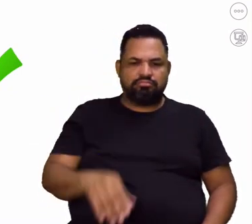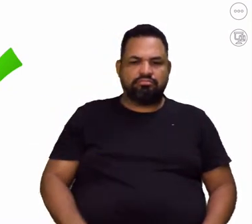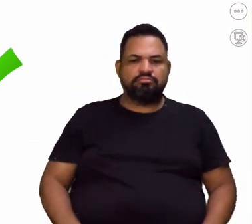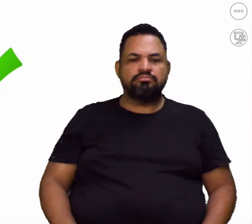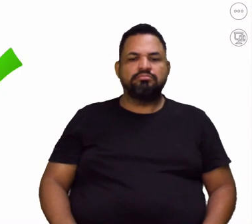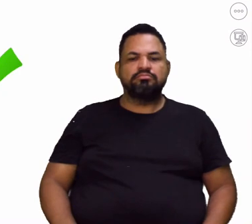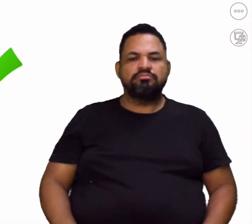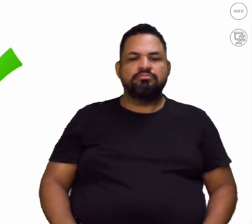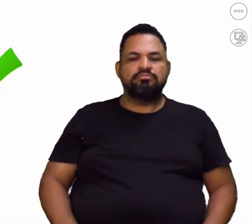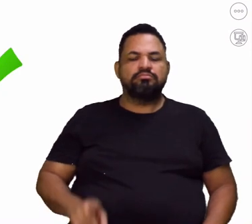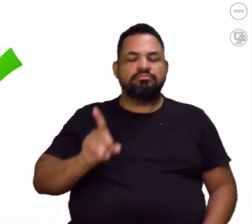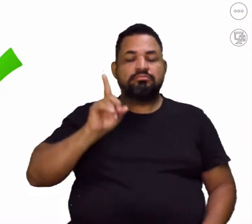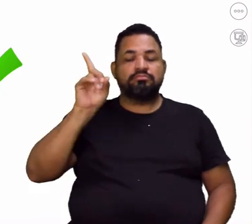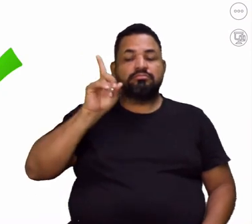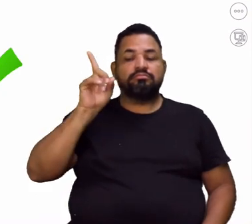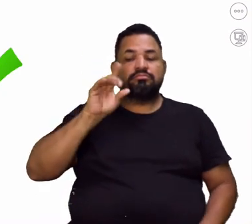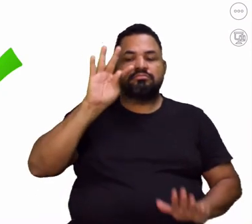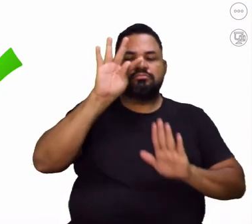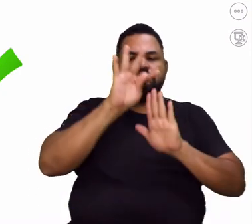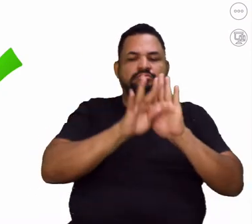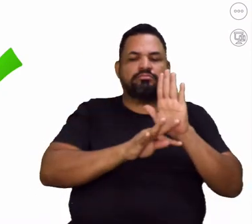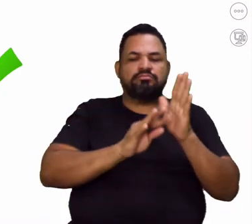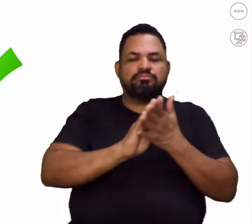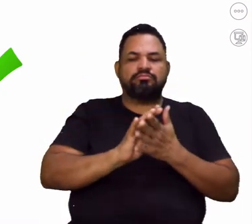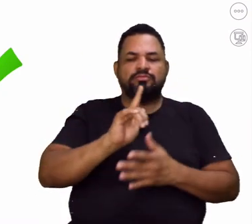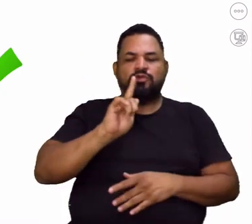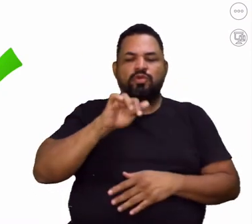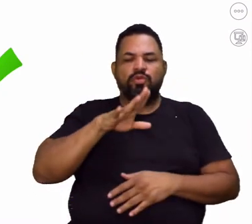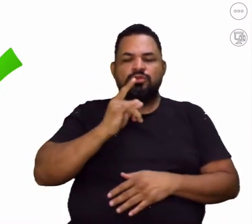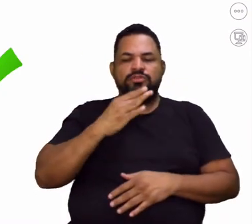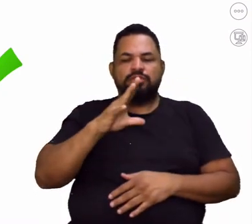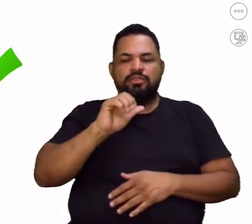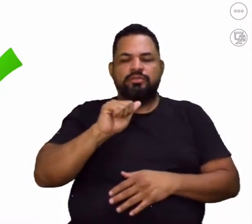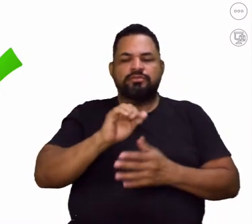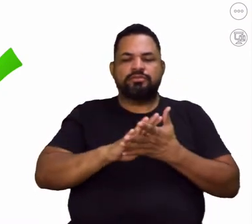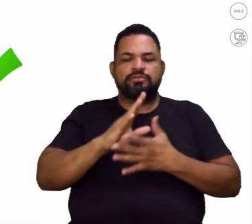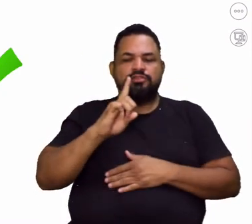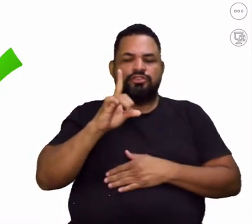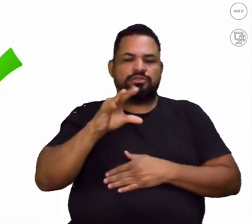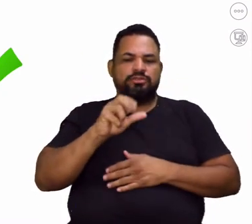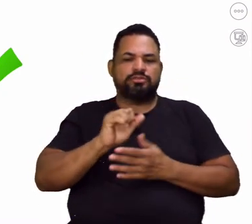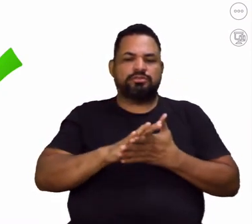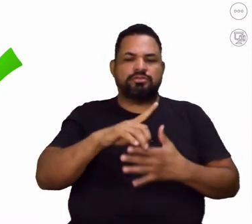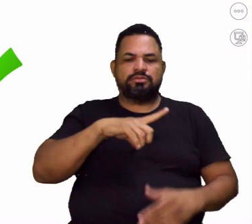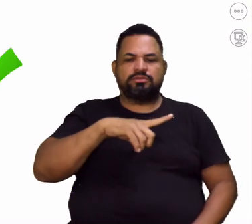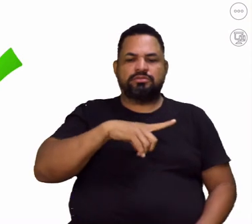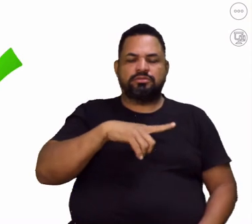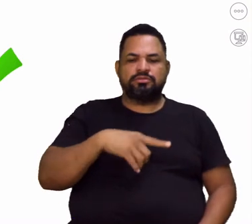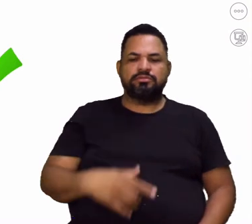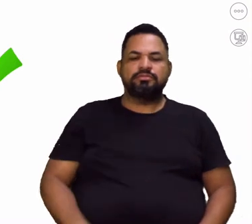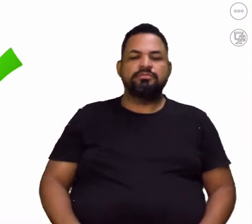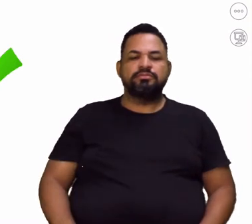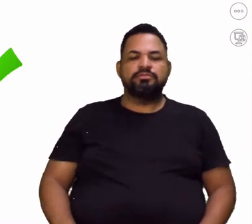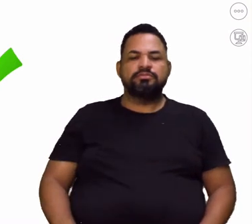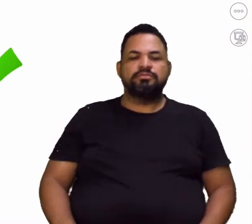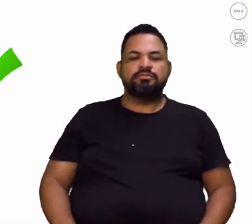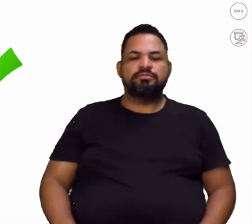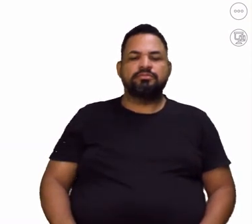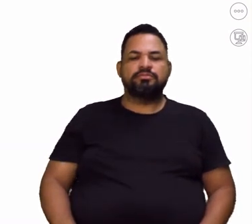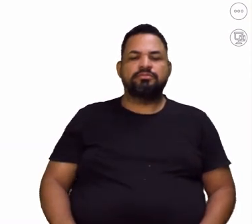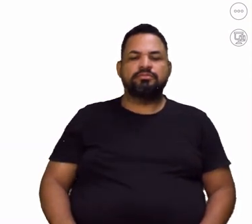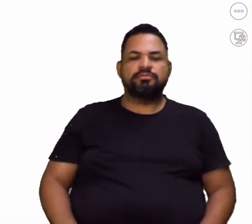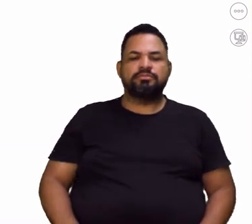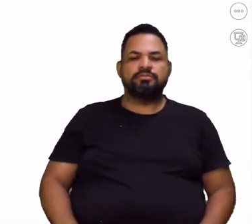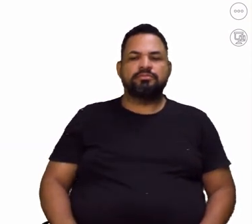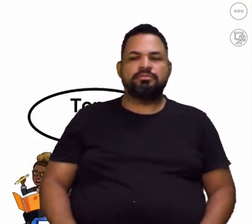aqui, ó, lá do texto de Gonçalves Dias. Minha terra tem palmeira, onde canta o sabiá e as aves que